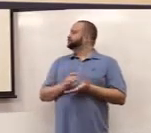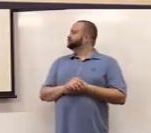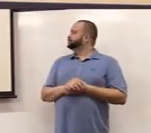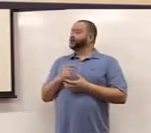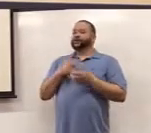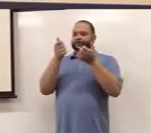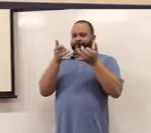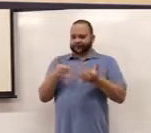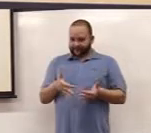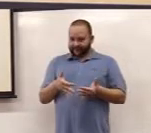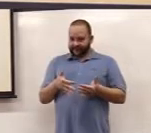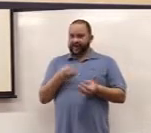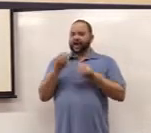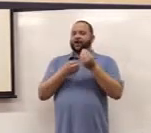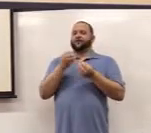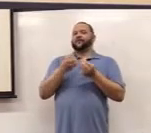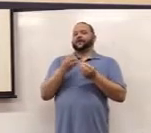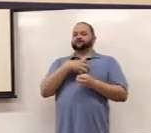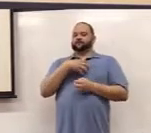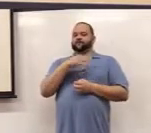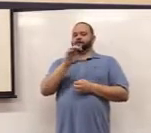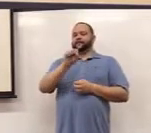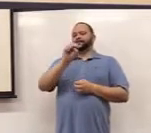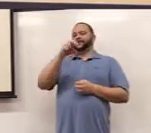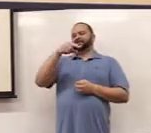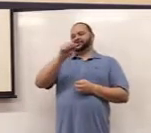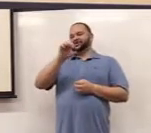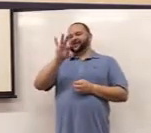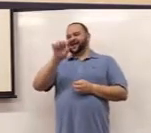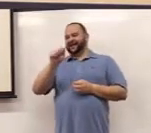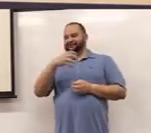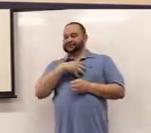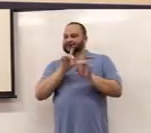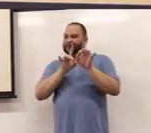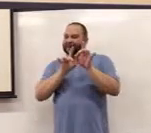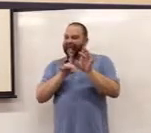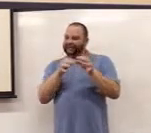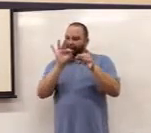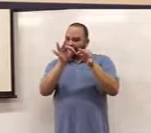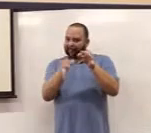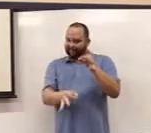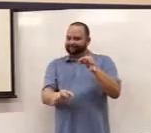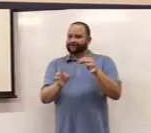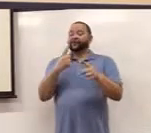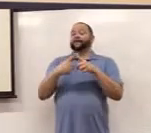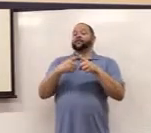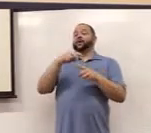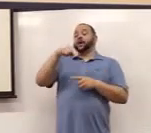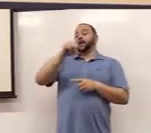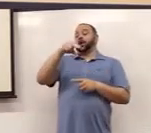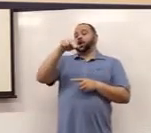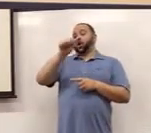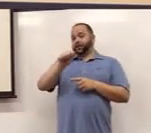Eu vou explicar para vocês como é a forma sonata, que é uma parte bem mais técnica, musicalmente falando, porque a nona sinfonia tem pelo